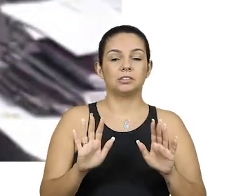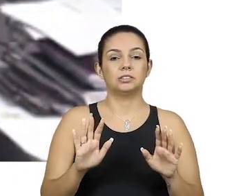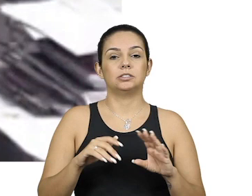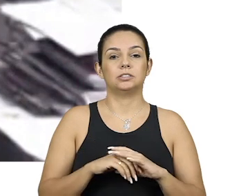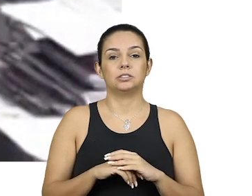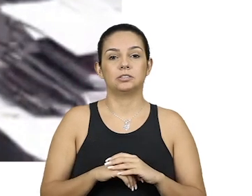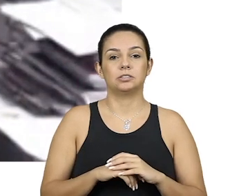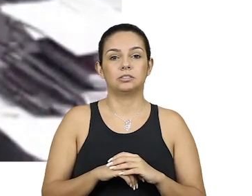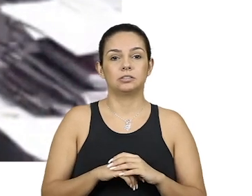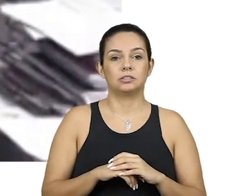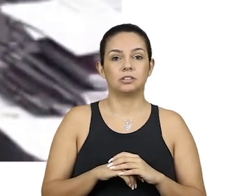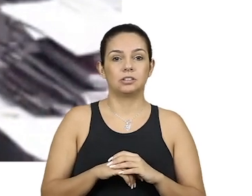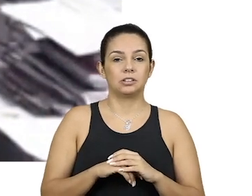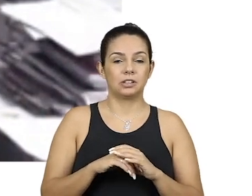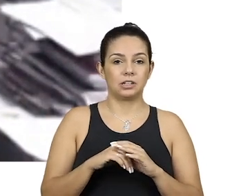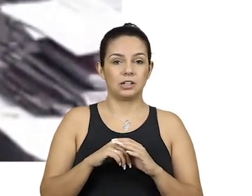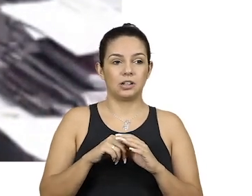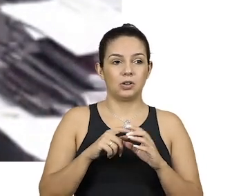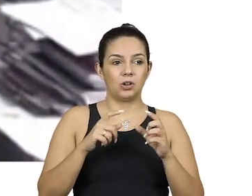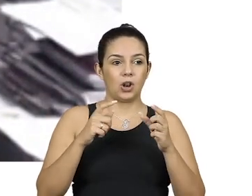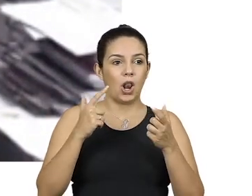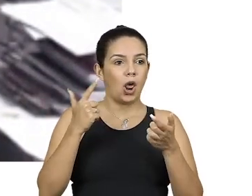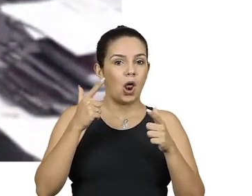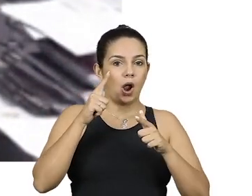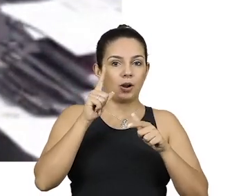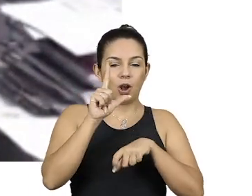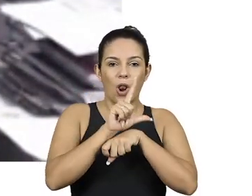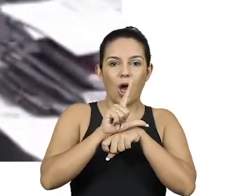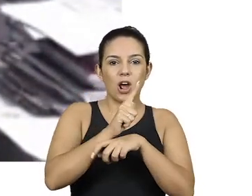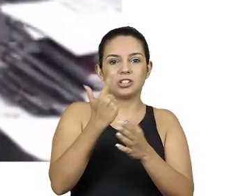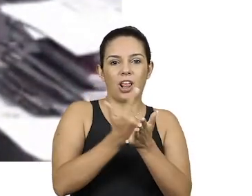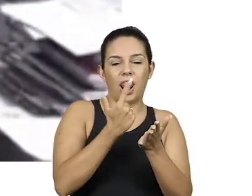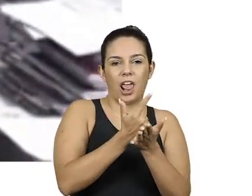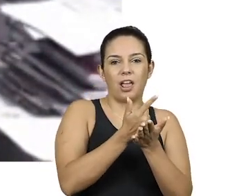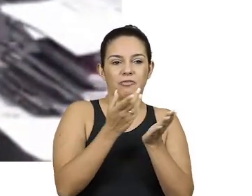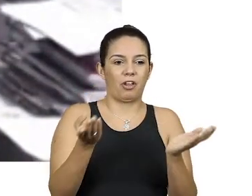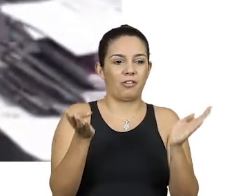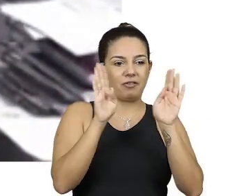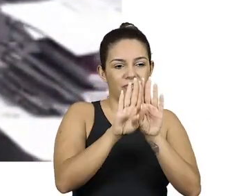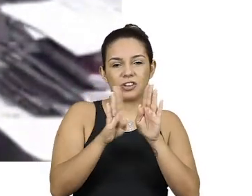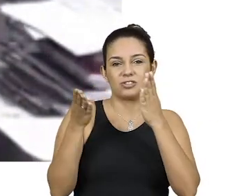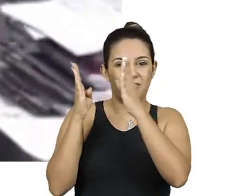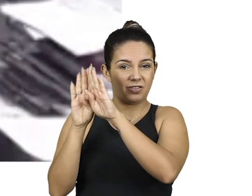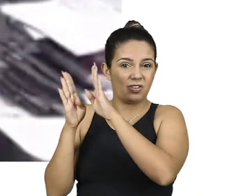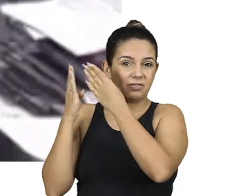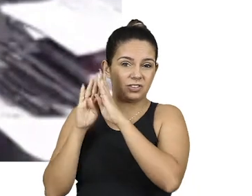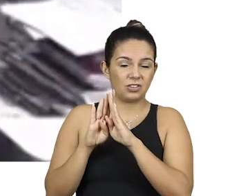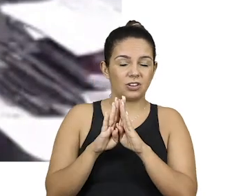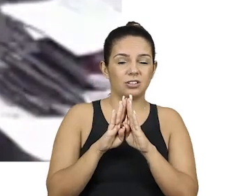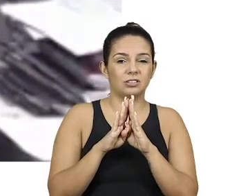mas com as livrarias fechadas, com a suspensão de tudo,